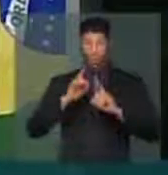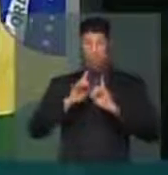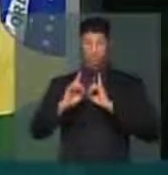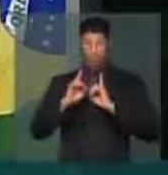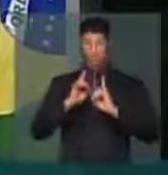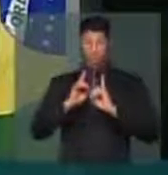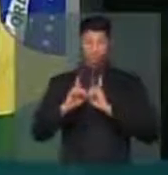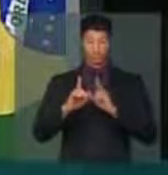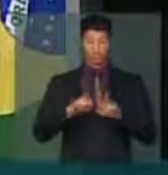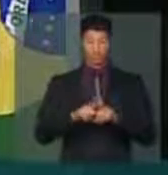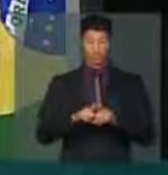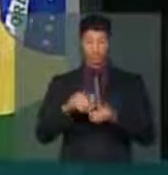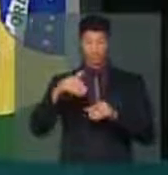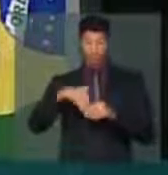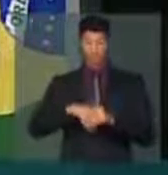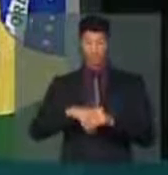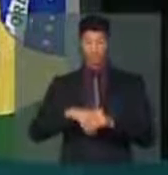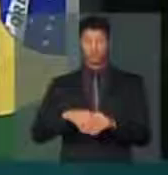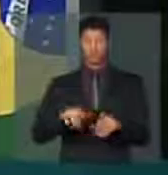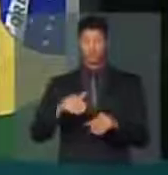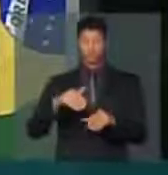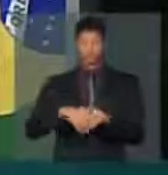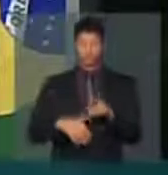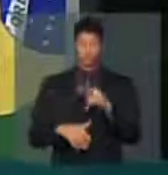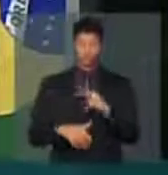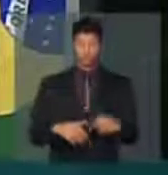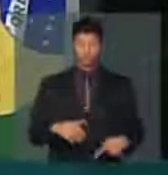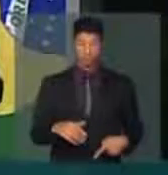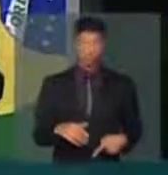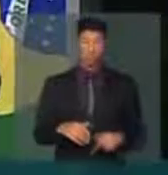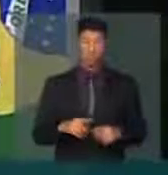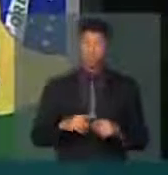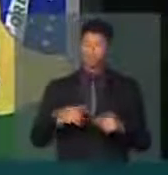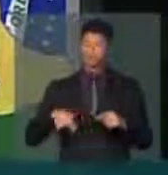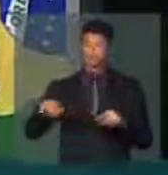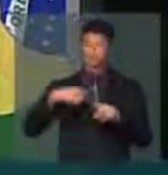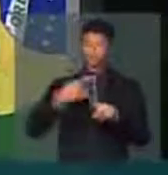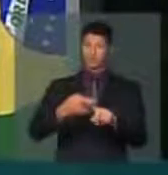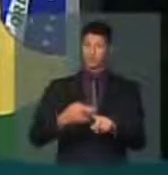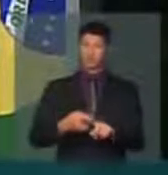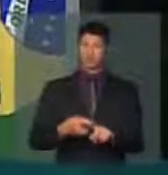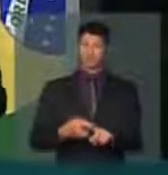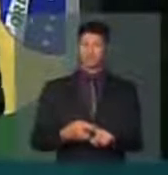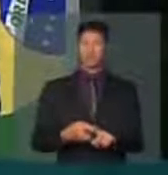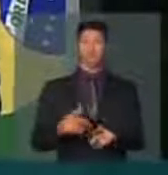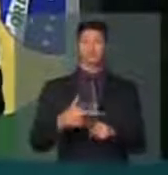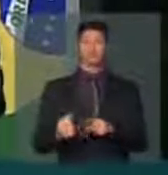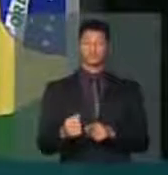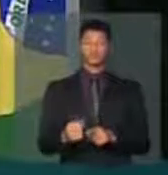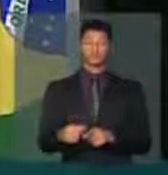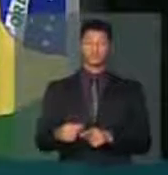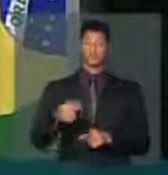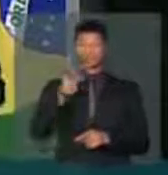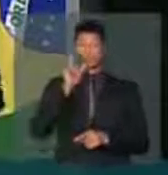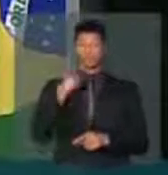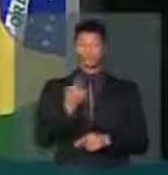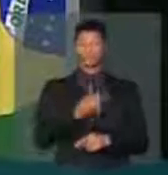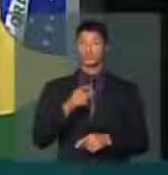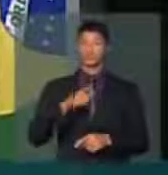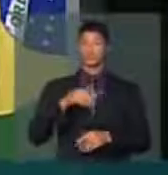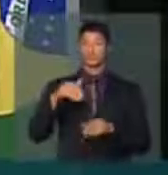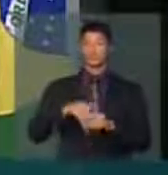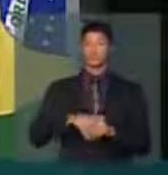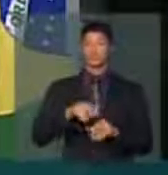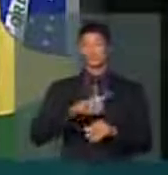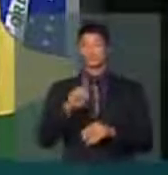dialogar e botar em voto. E votação, presidente? A maioria vence. Ontem nós tivemos votação